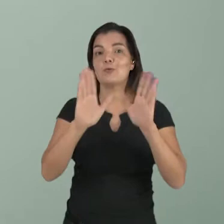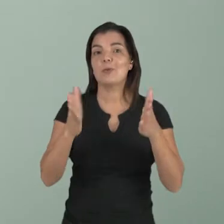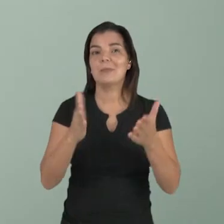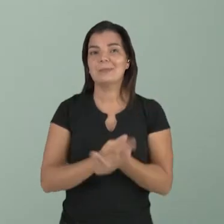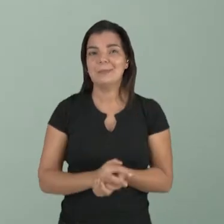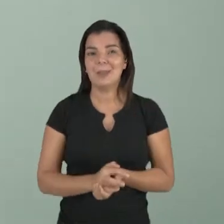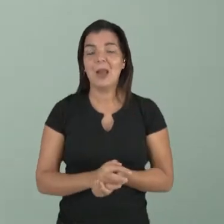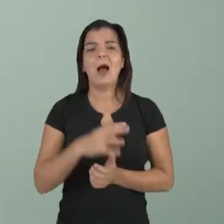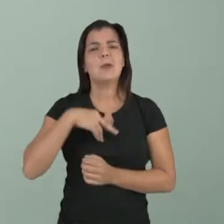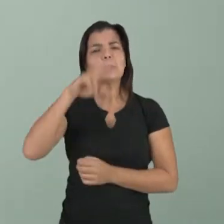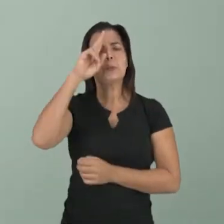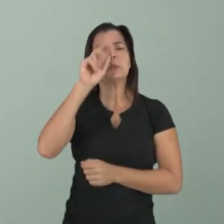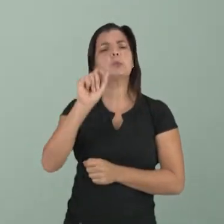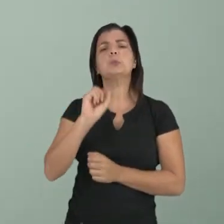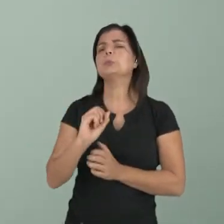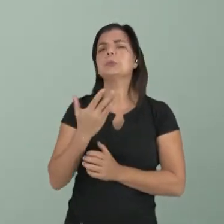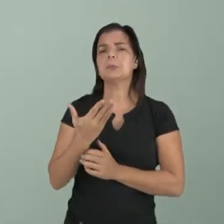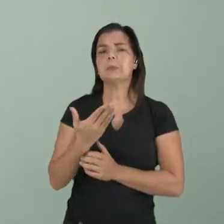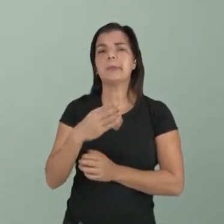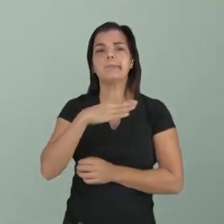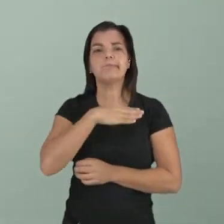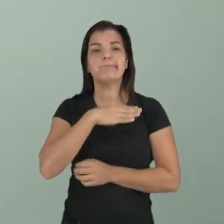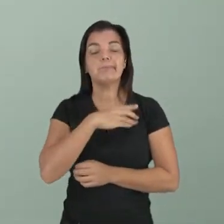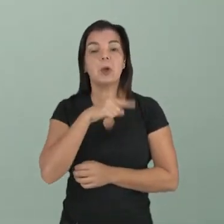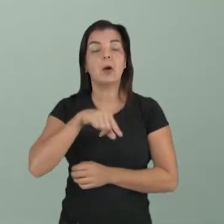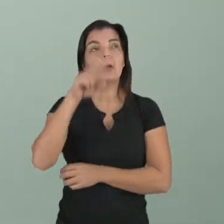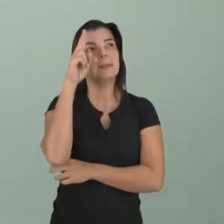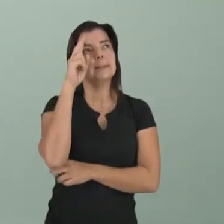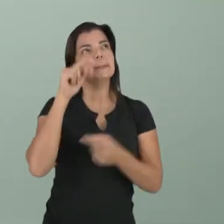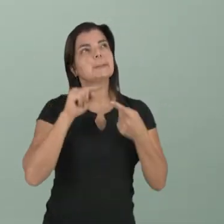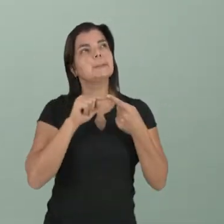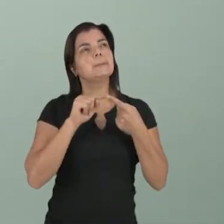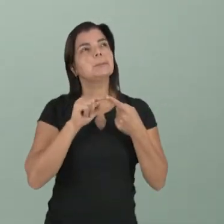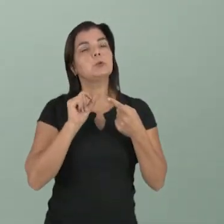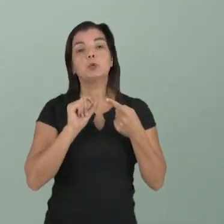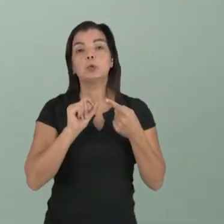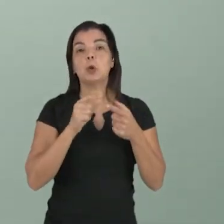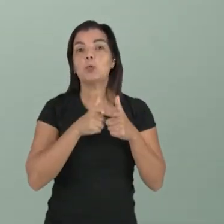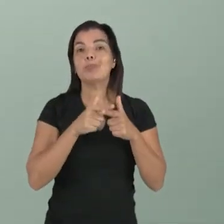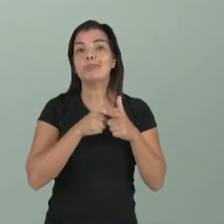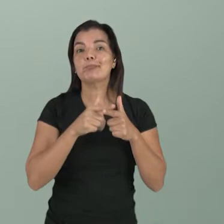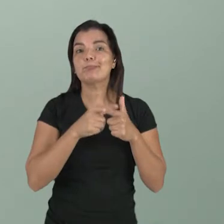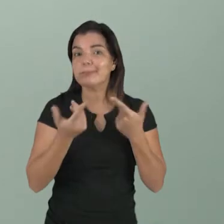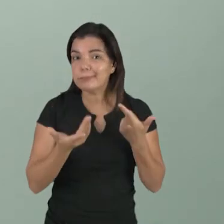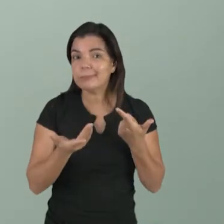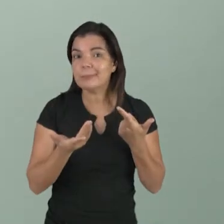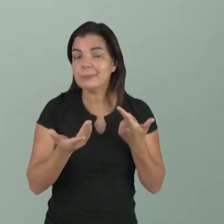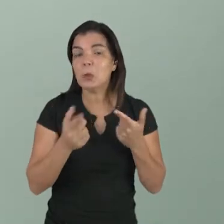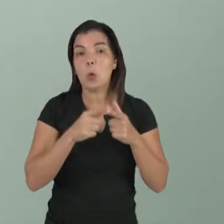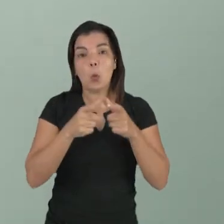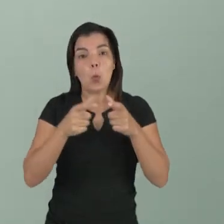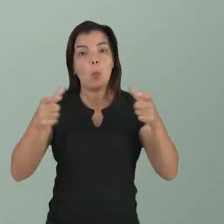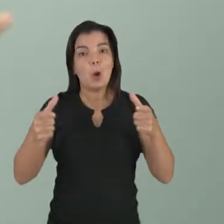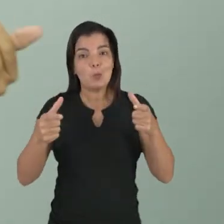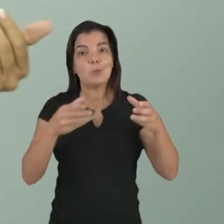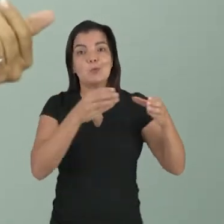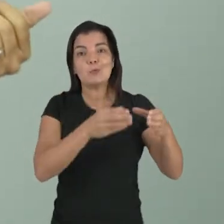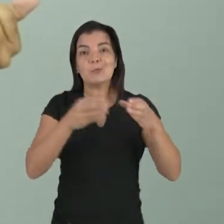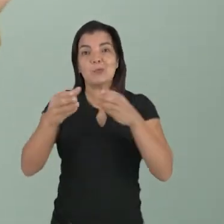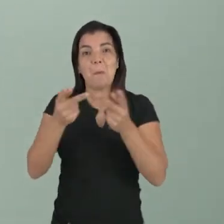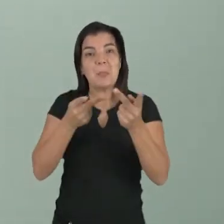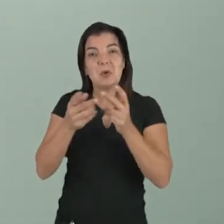Aí você lembra o que que isso ocasionou na cidade. Aí você lembra, trouxe para a cidade consequências como o crescimento dos bairros